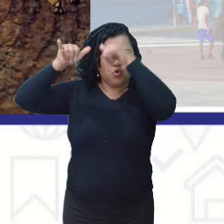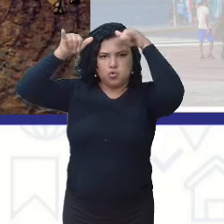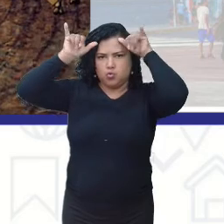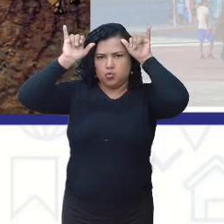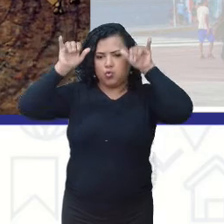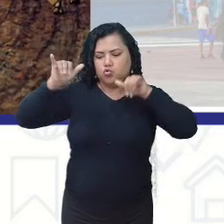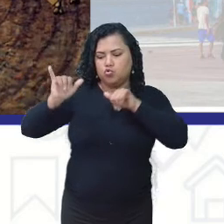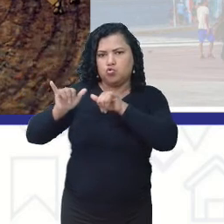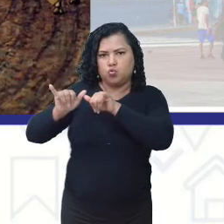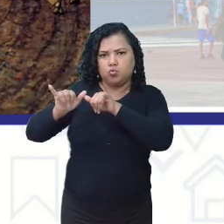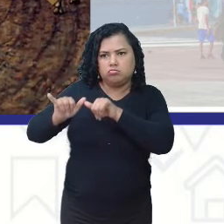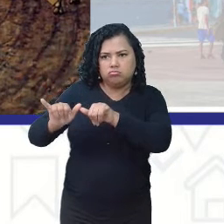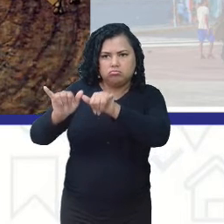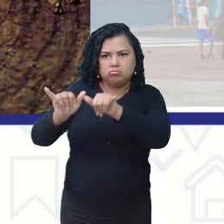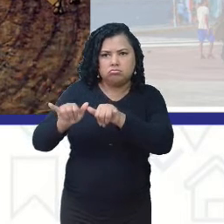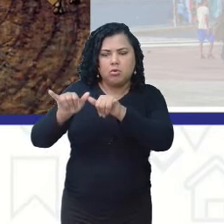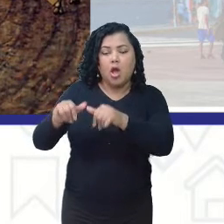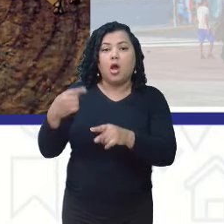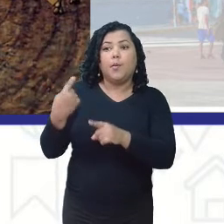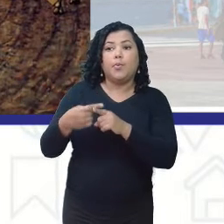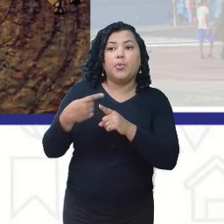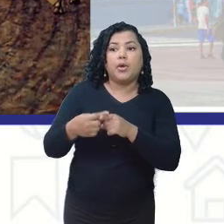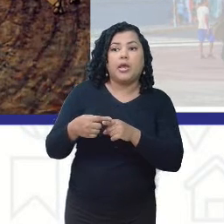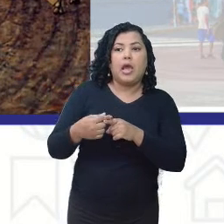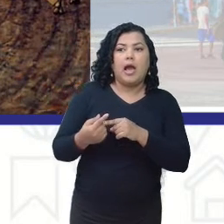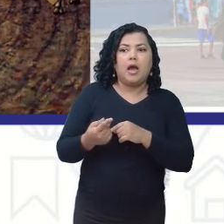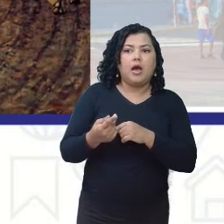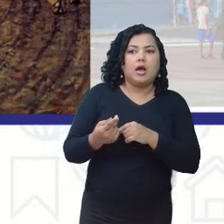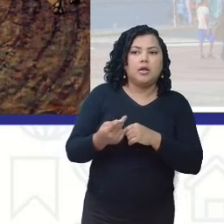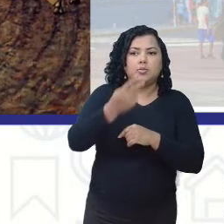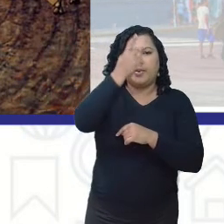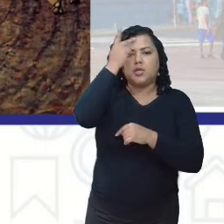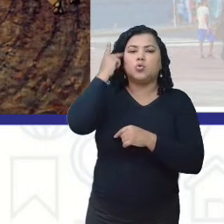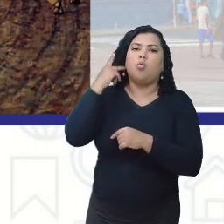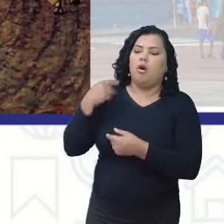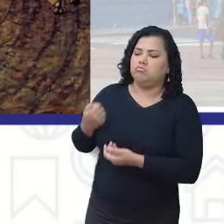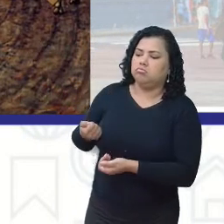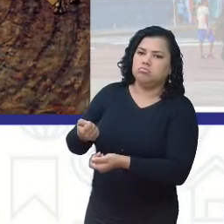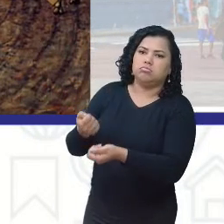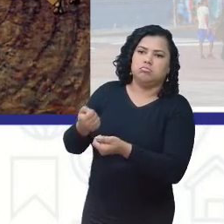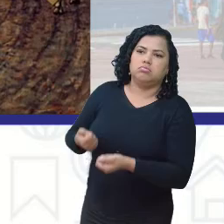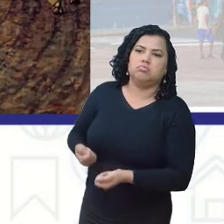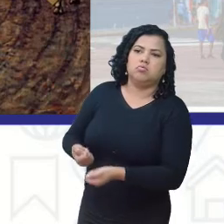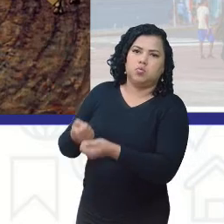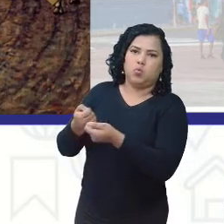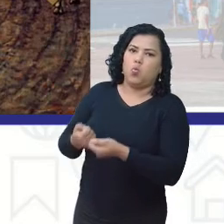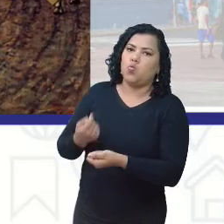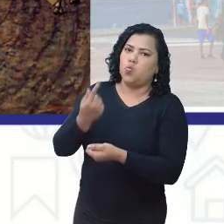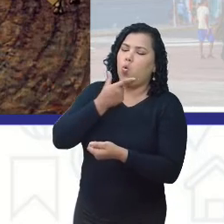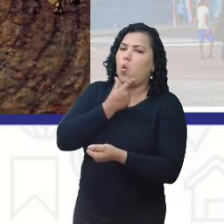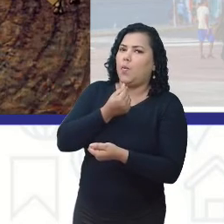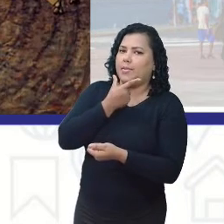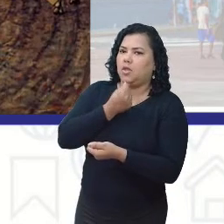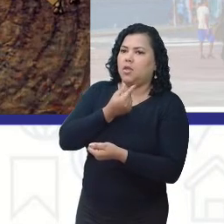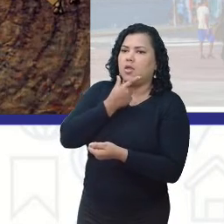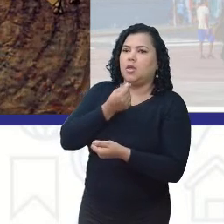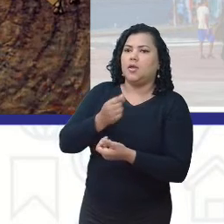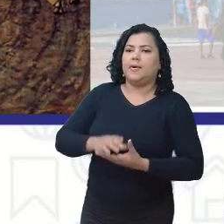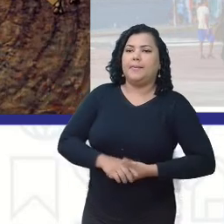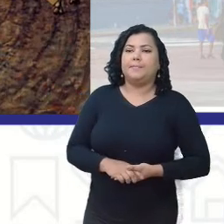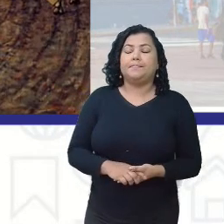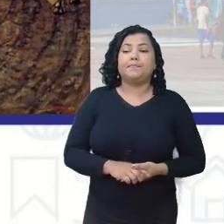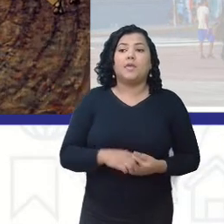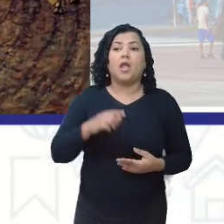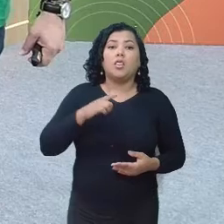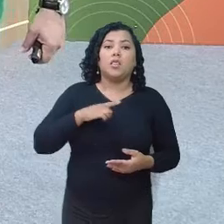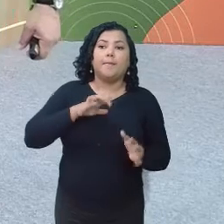sendo movidos, né, por alguns personagens. No caso aqui específico, por um personagem. Então nós temos,